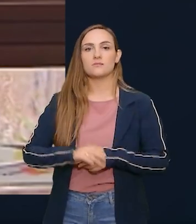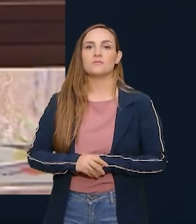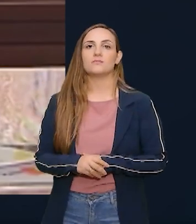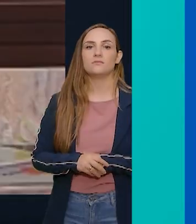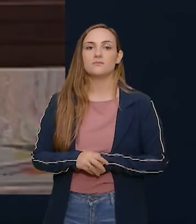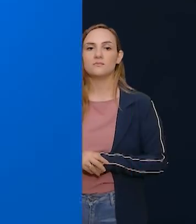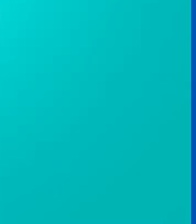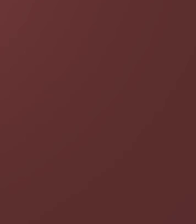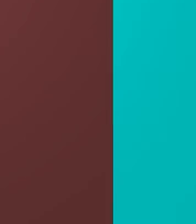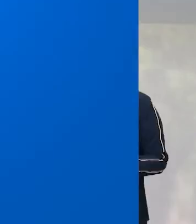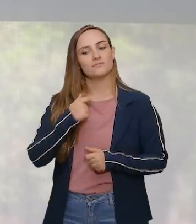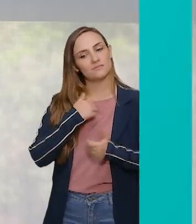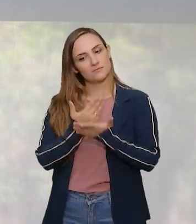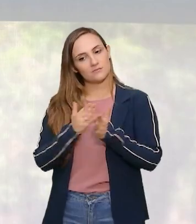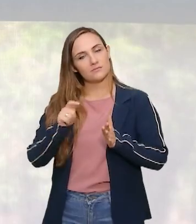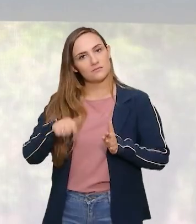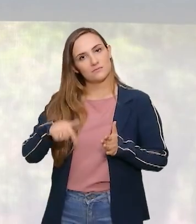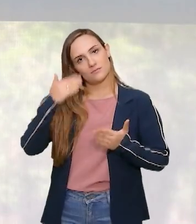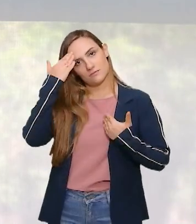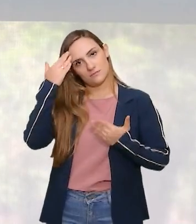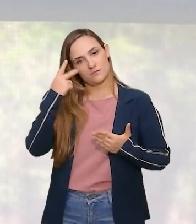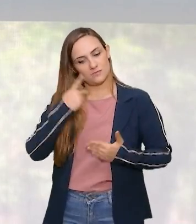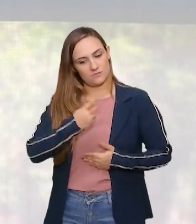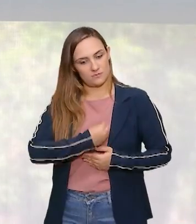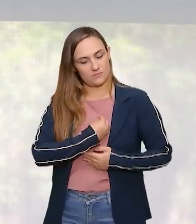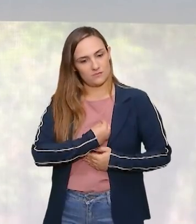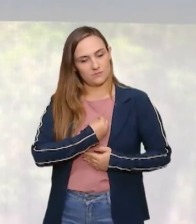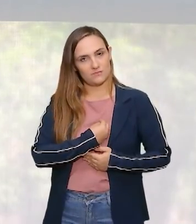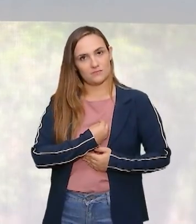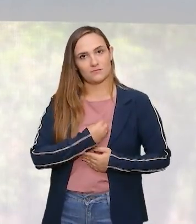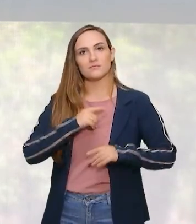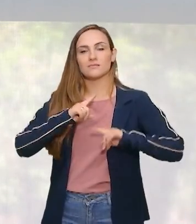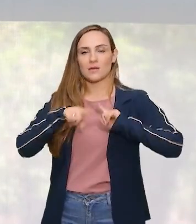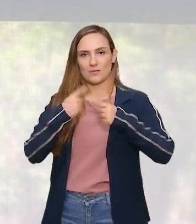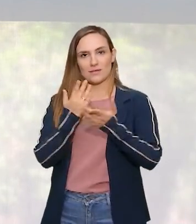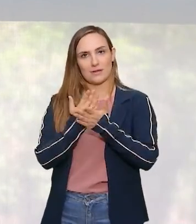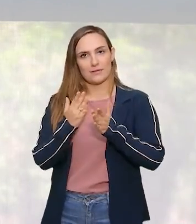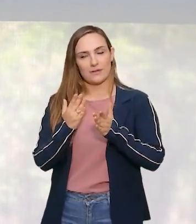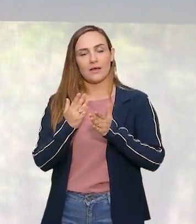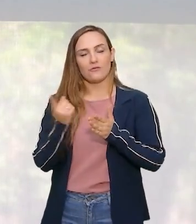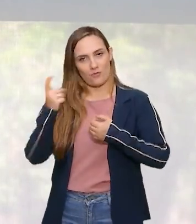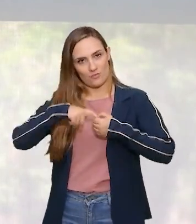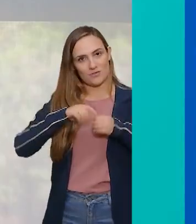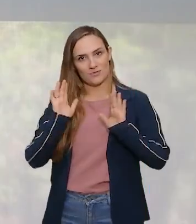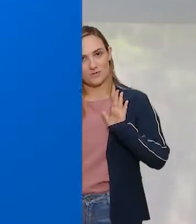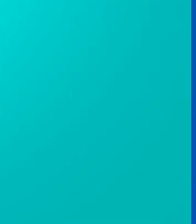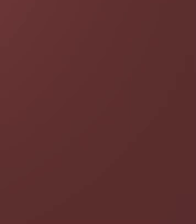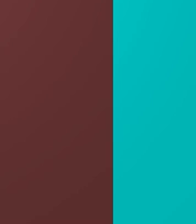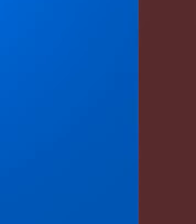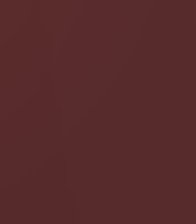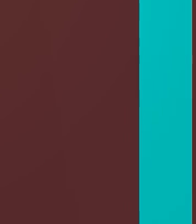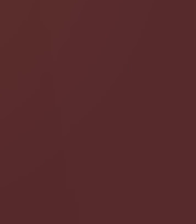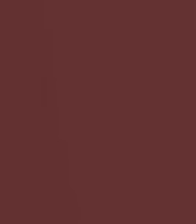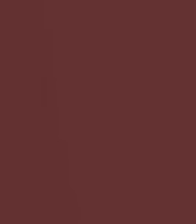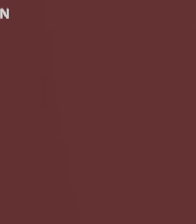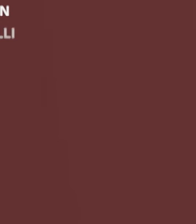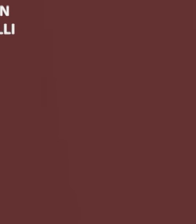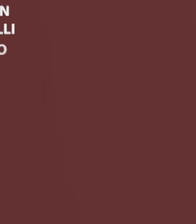achava que os bônus eram maiores. Eu vou ficando por aqui, agradeço pela sua companhia e até a próxima edição.